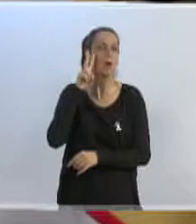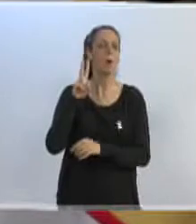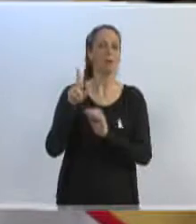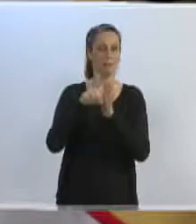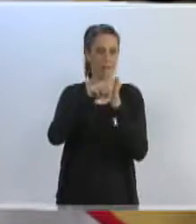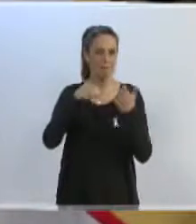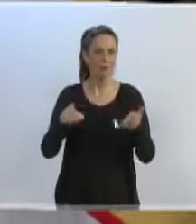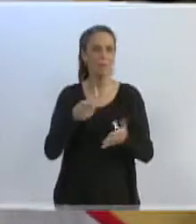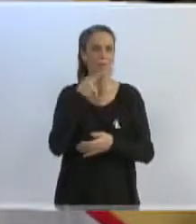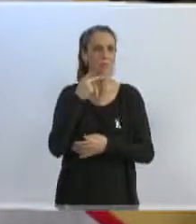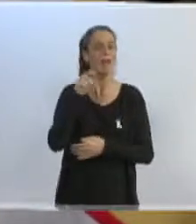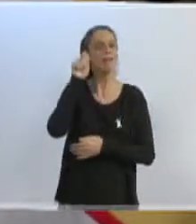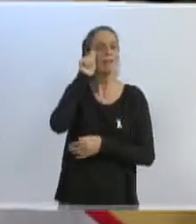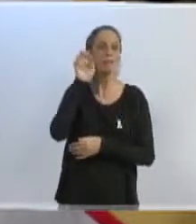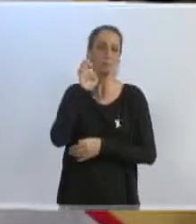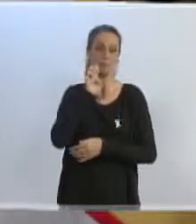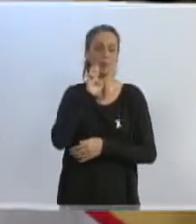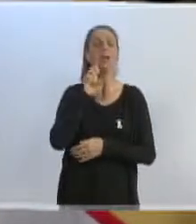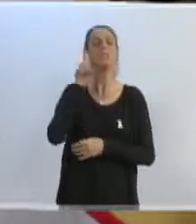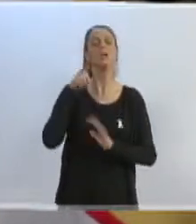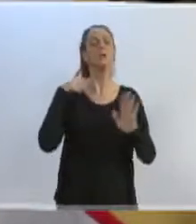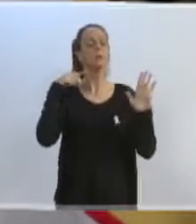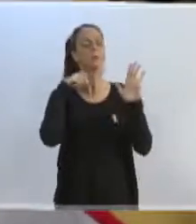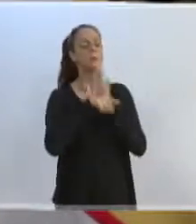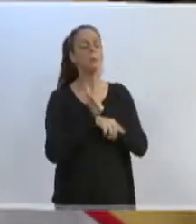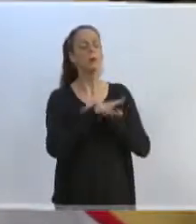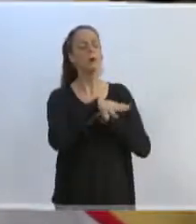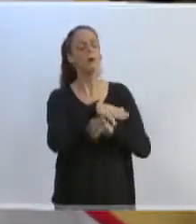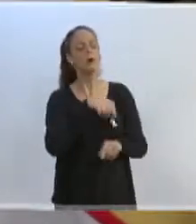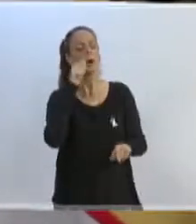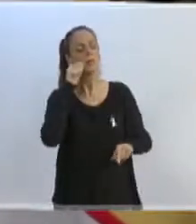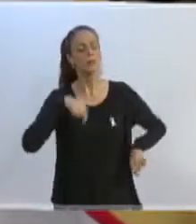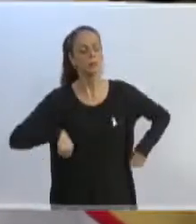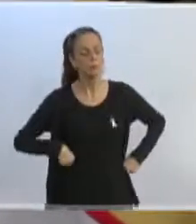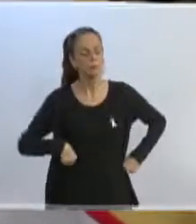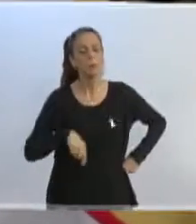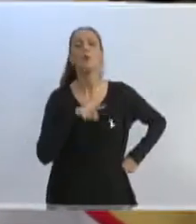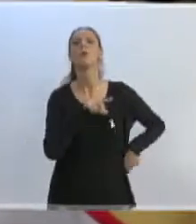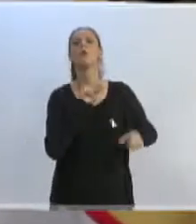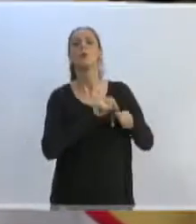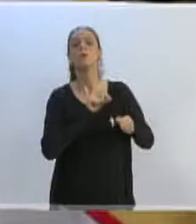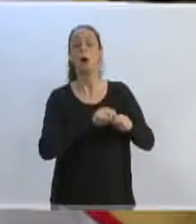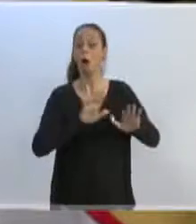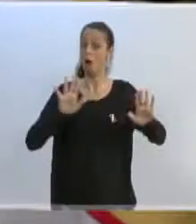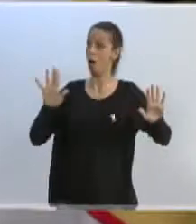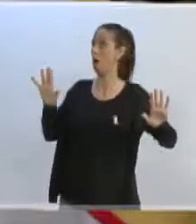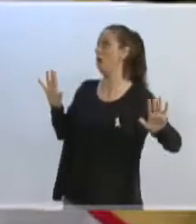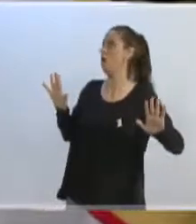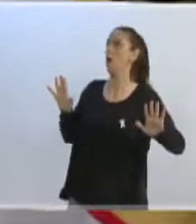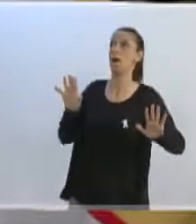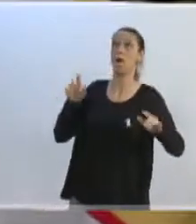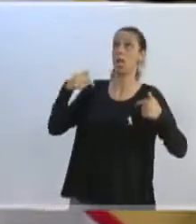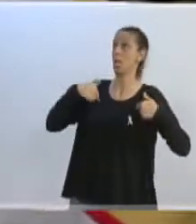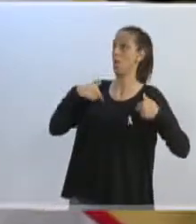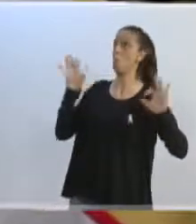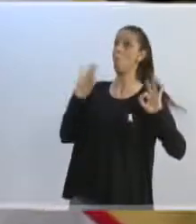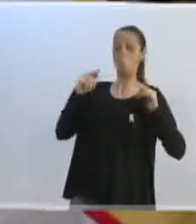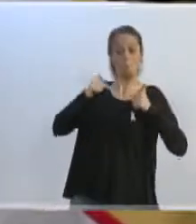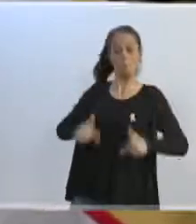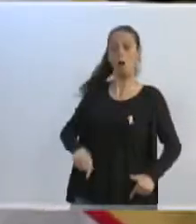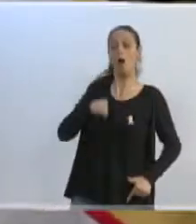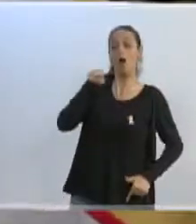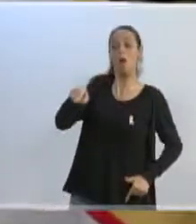Explico. Quando Deus chegou e disse para Adão, o que você fez? Foi a mulher que me ofereceu